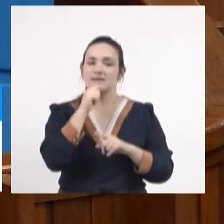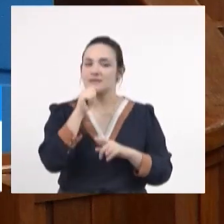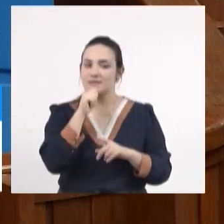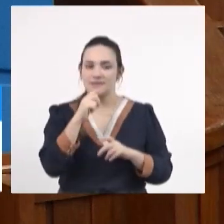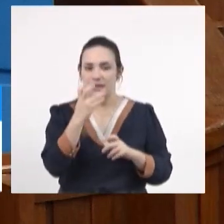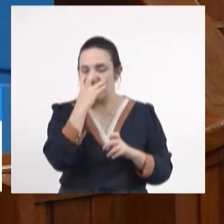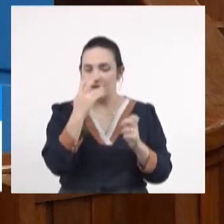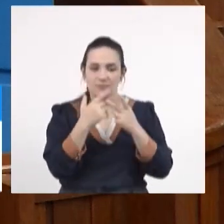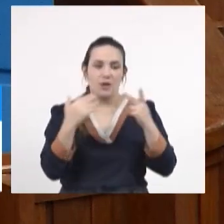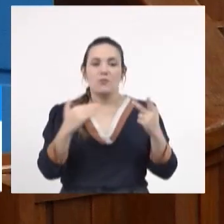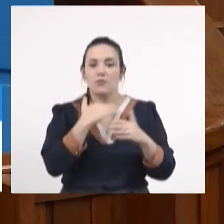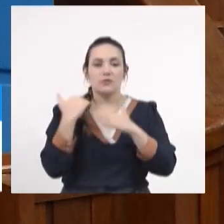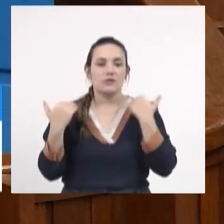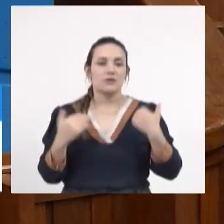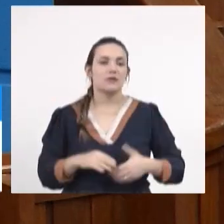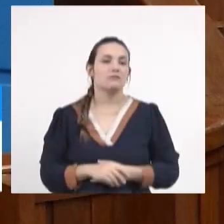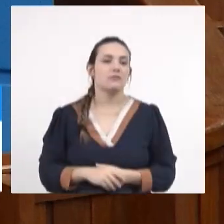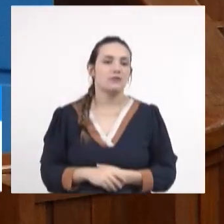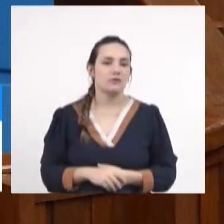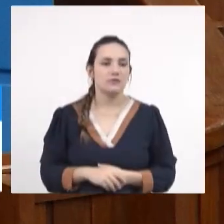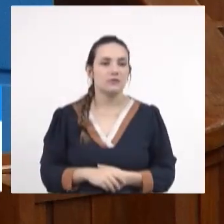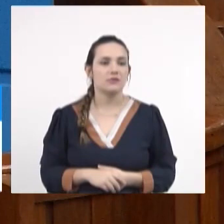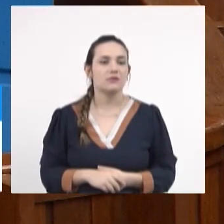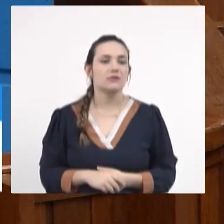Impacto para os animais: